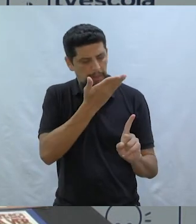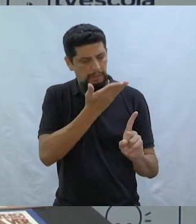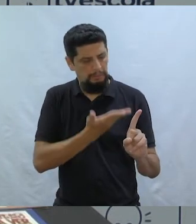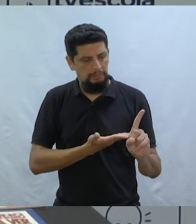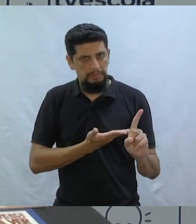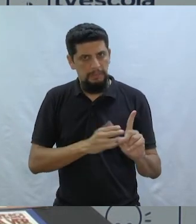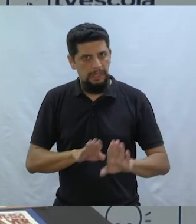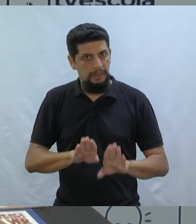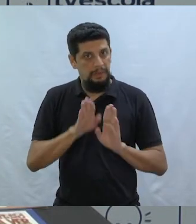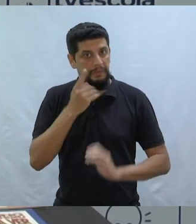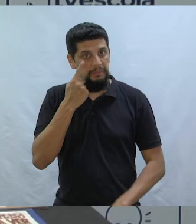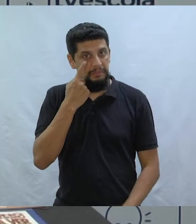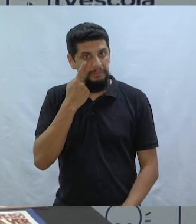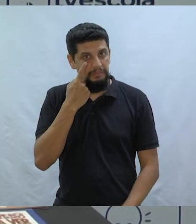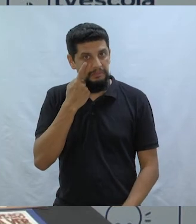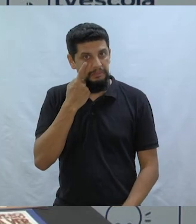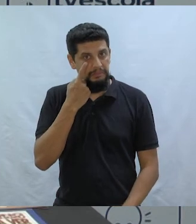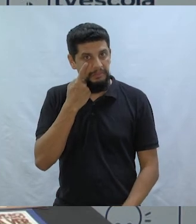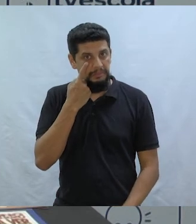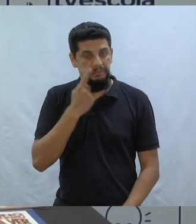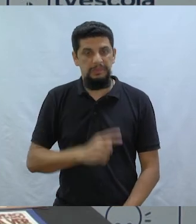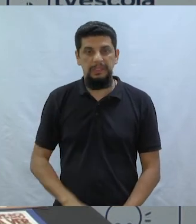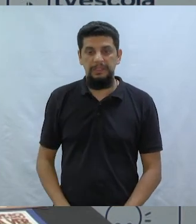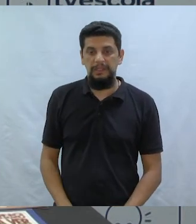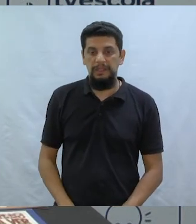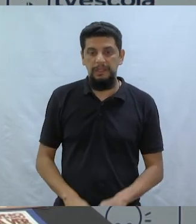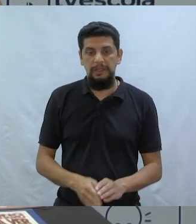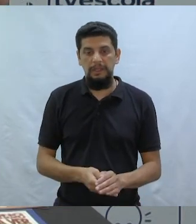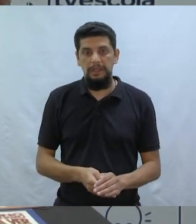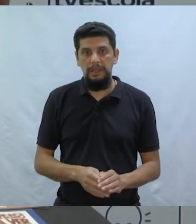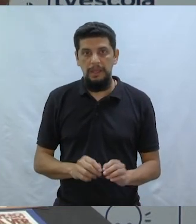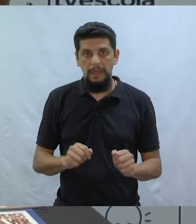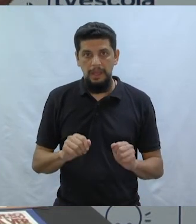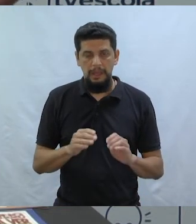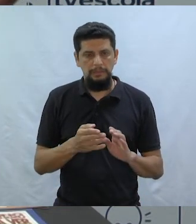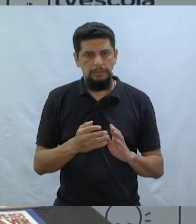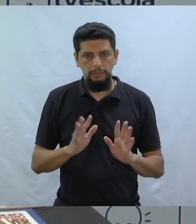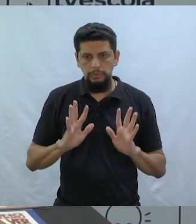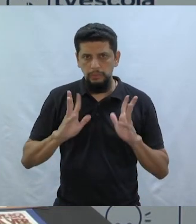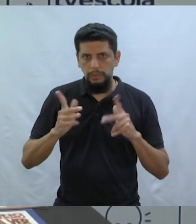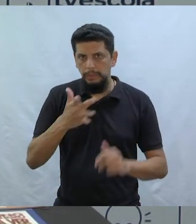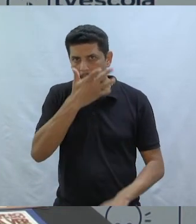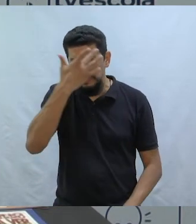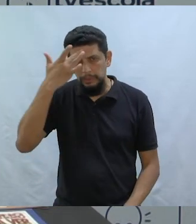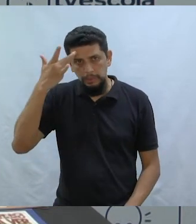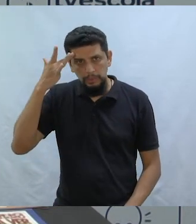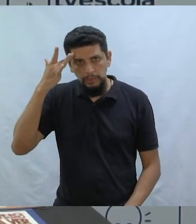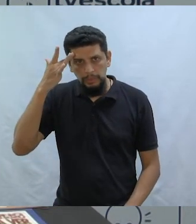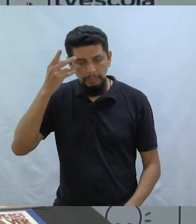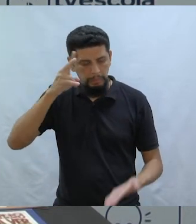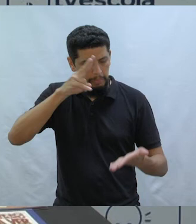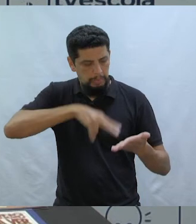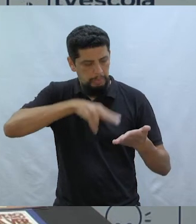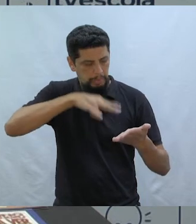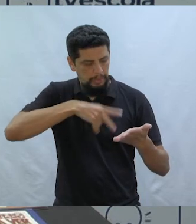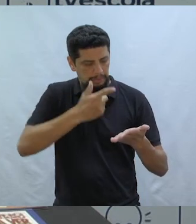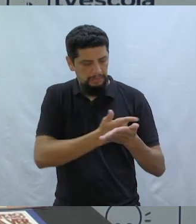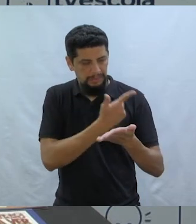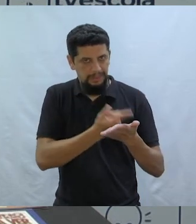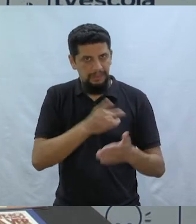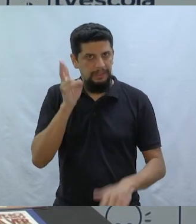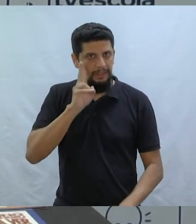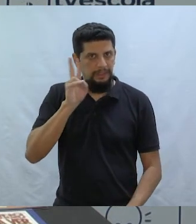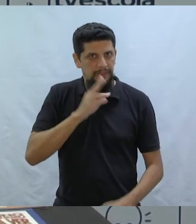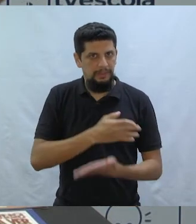ele mas olha que o Pedrinho fez abriu para todos ele não guardou só para ele lembram